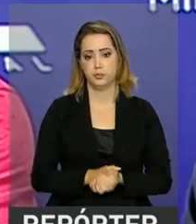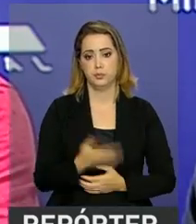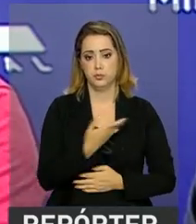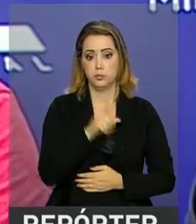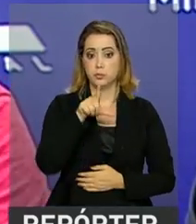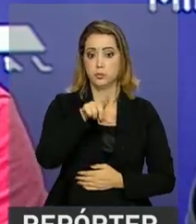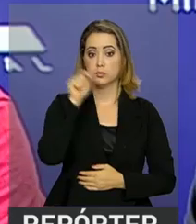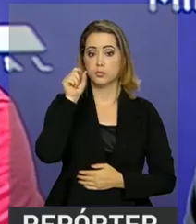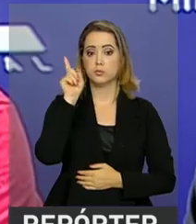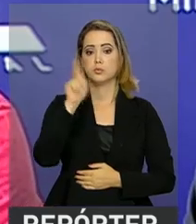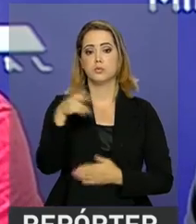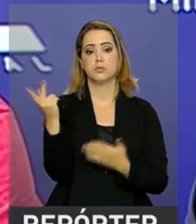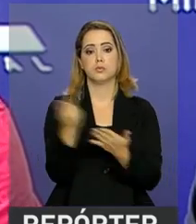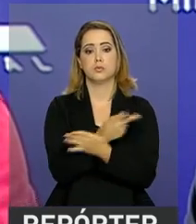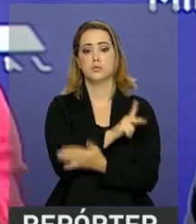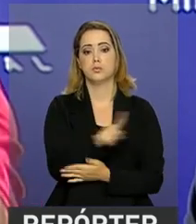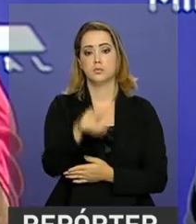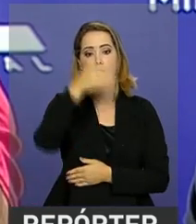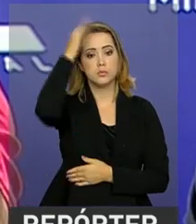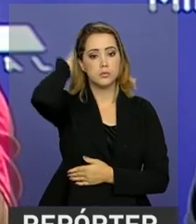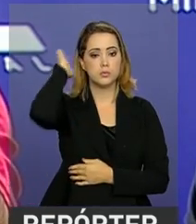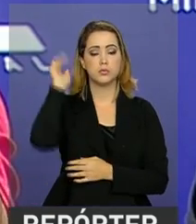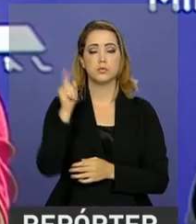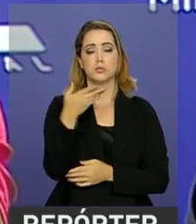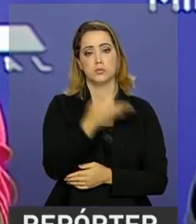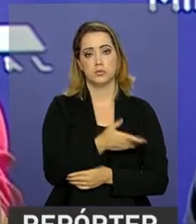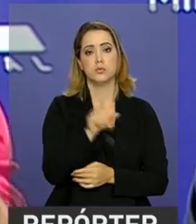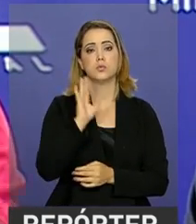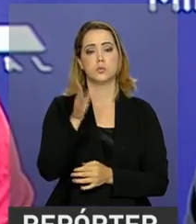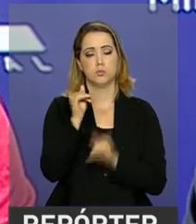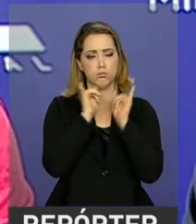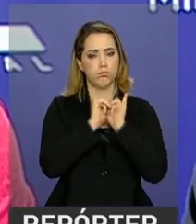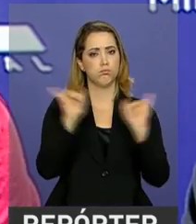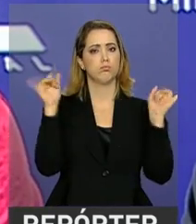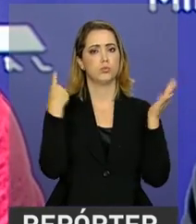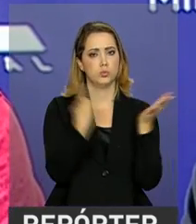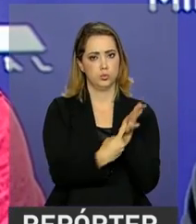será honrada pelo presidente Temer. E ele deve oficializar